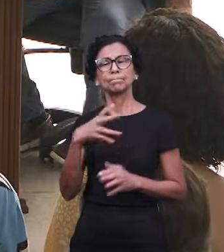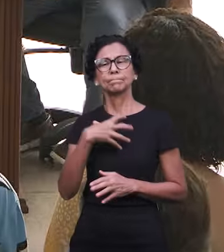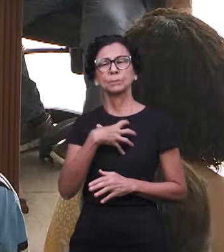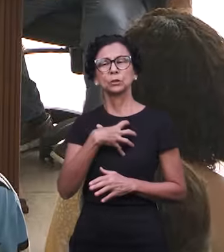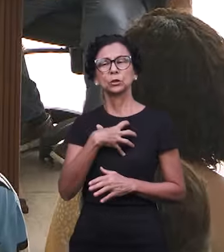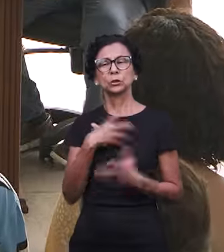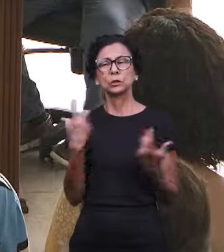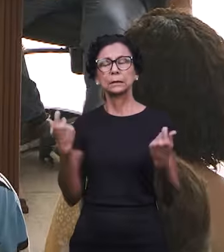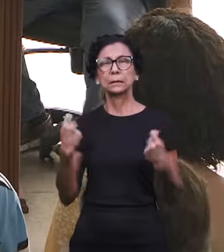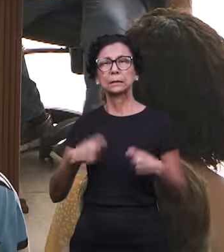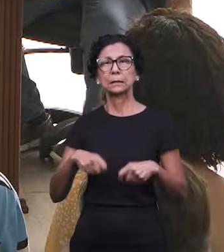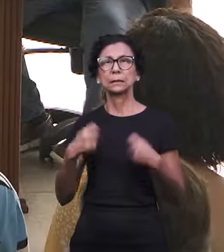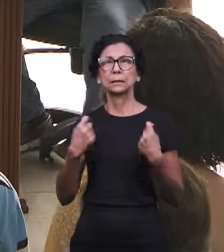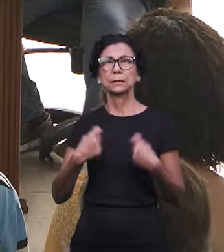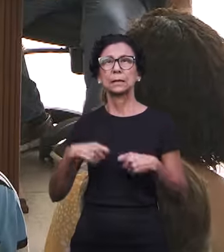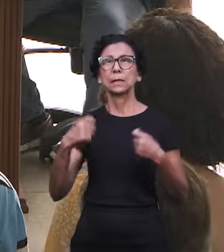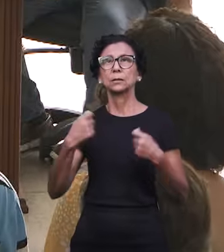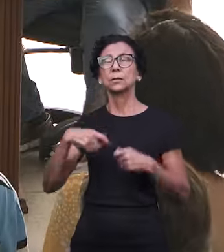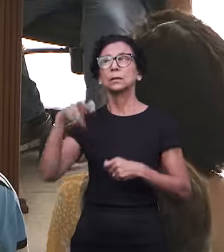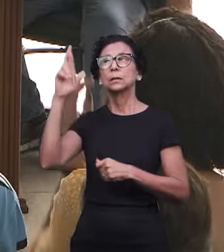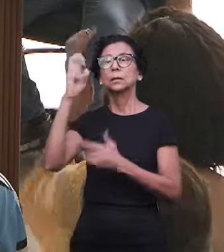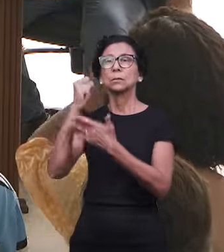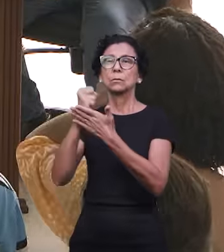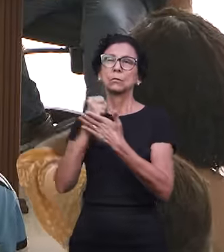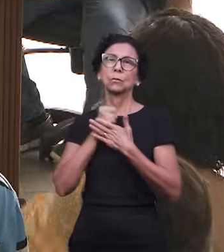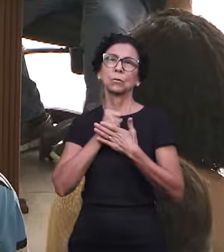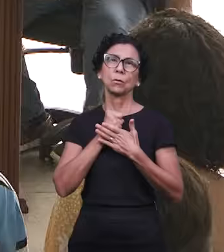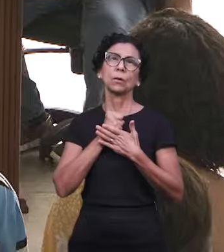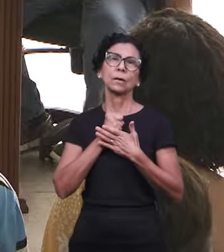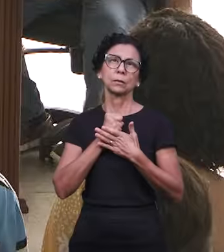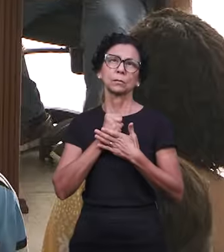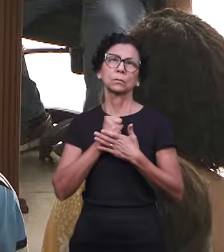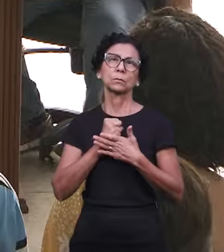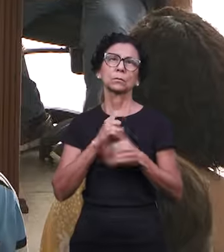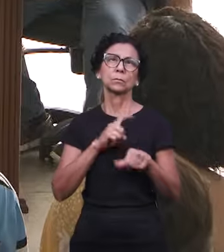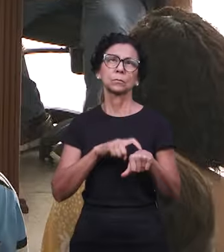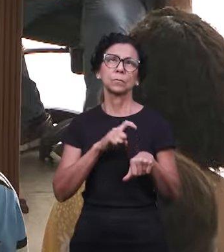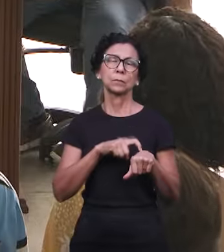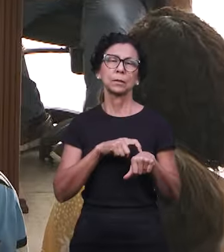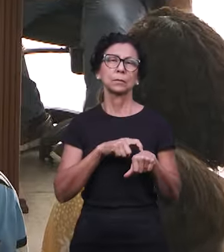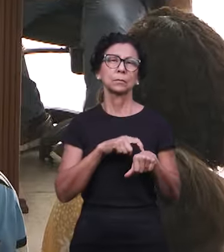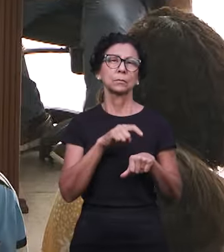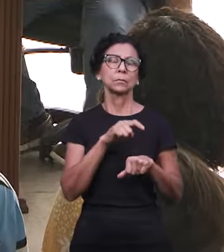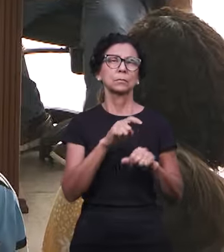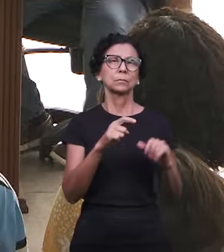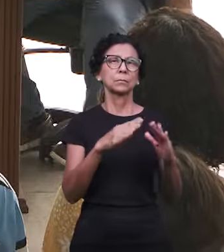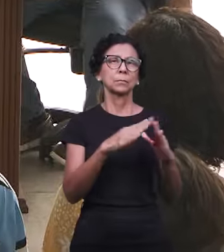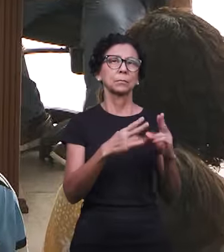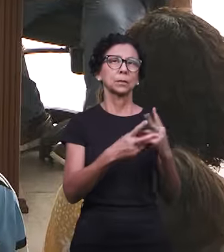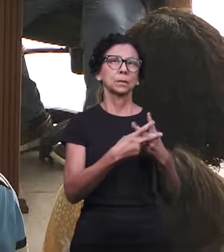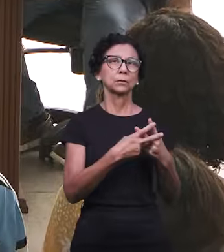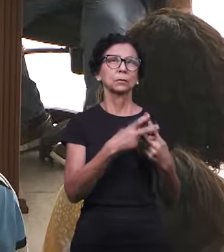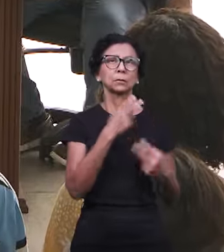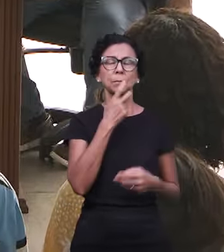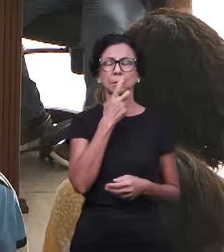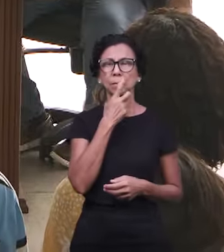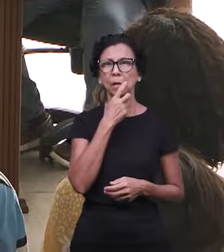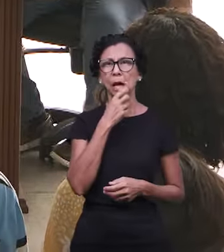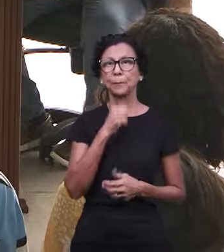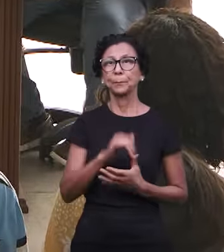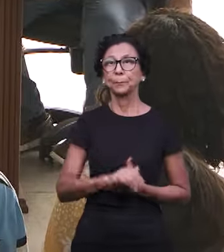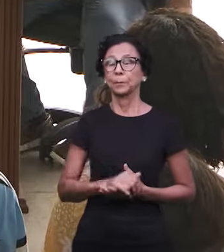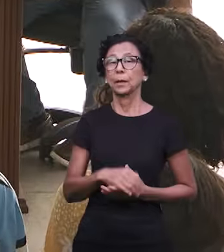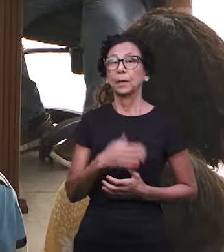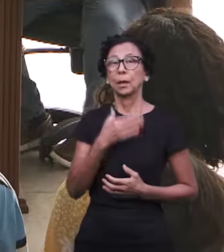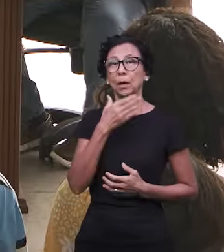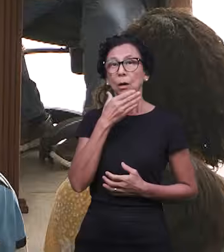homem, de que Deus o socorresse na sua hora de aflição. É bom lembrar que Lutero estava